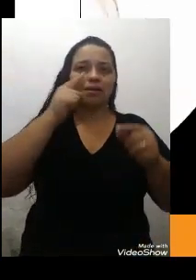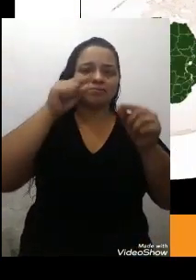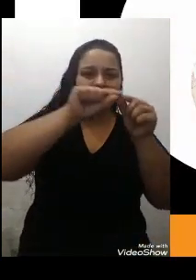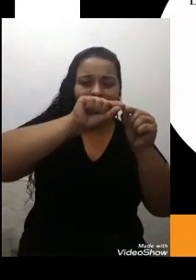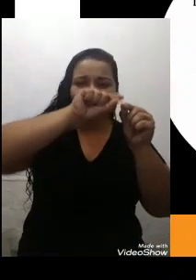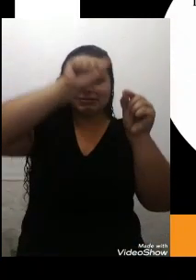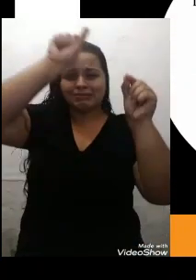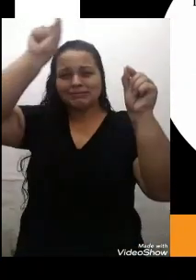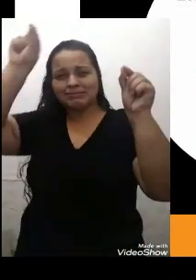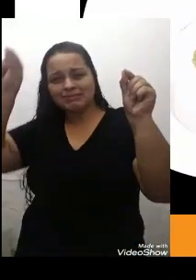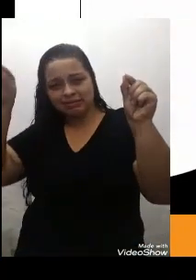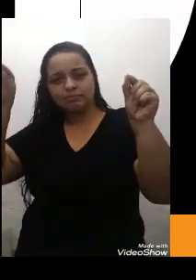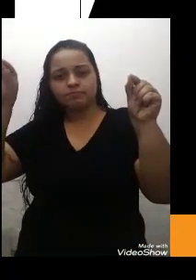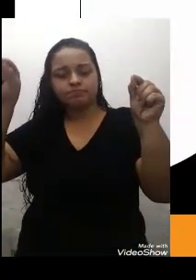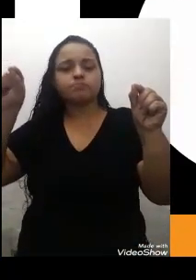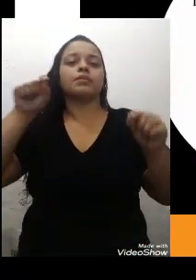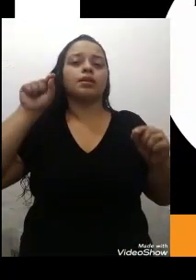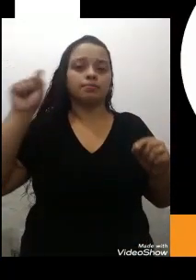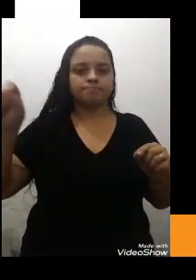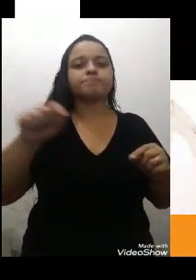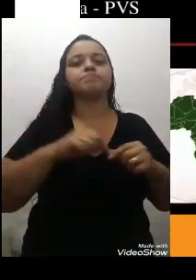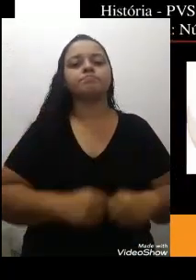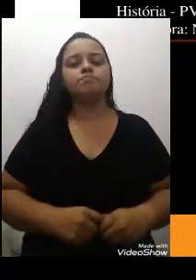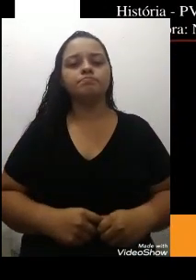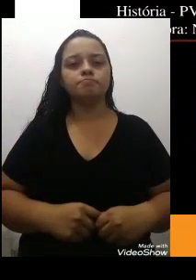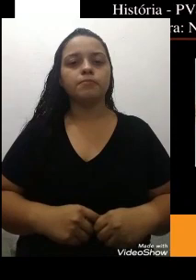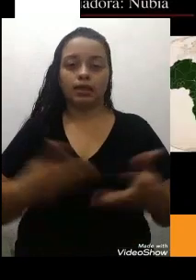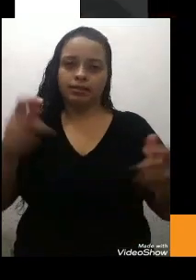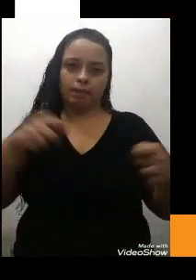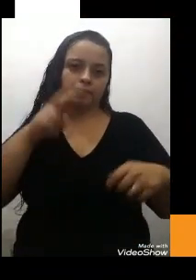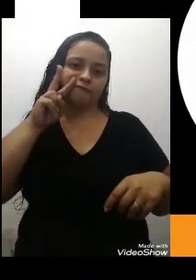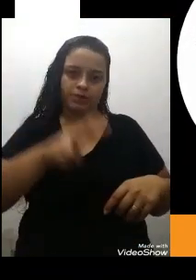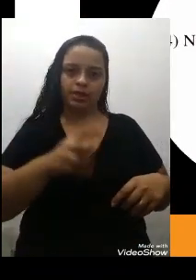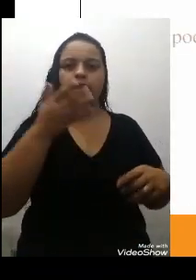africano. E aí a gente pode observar isso